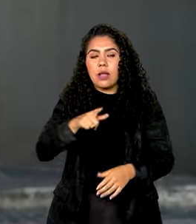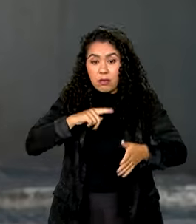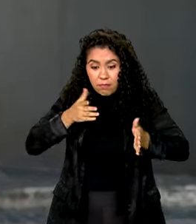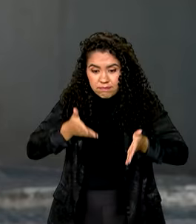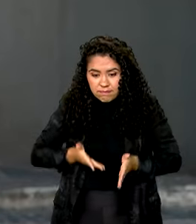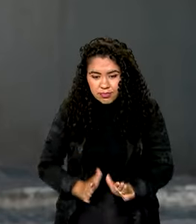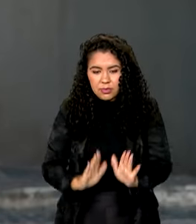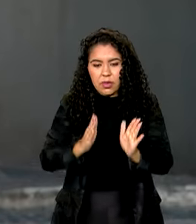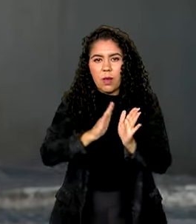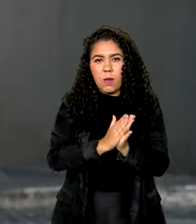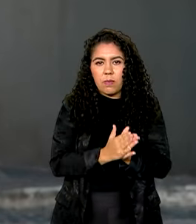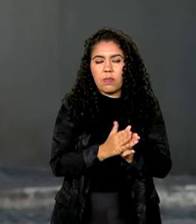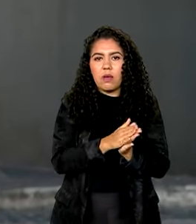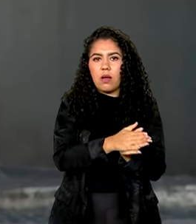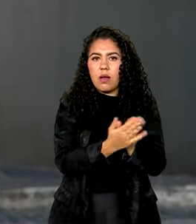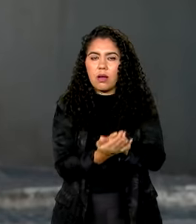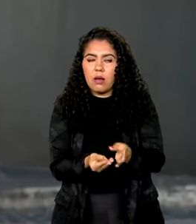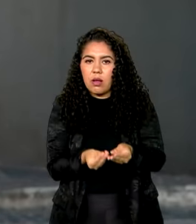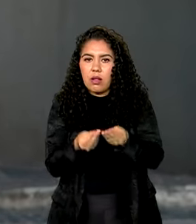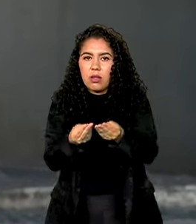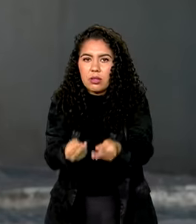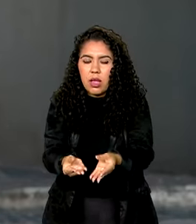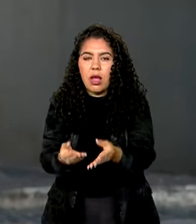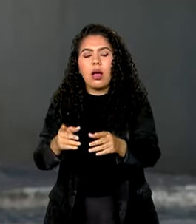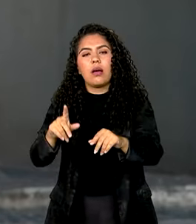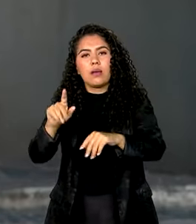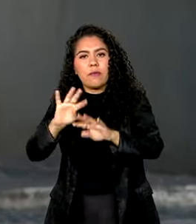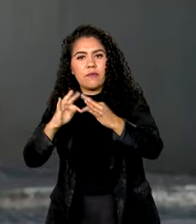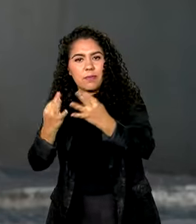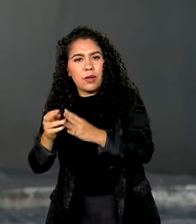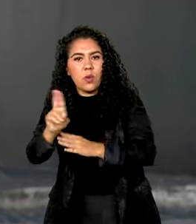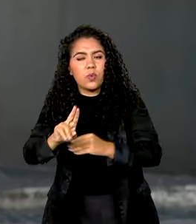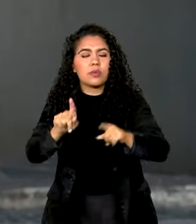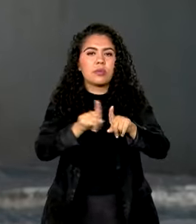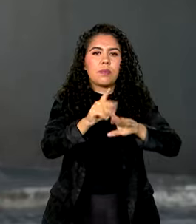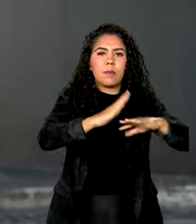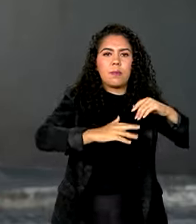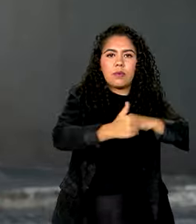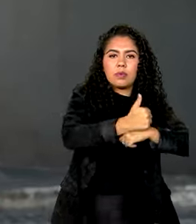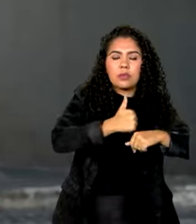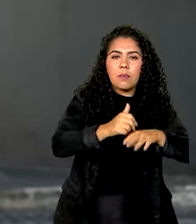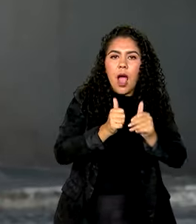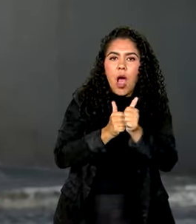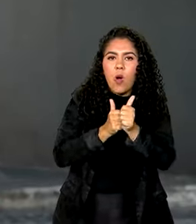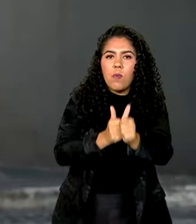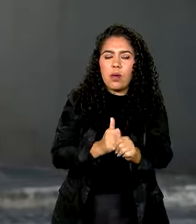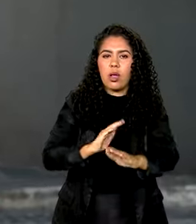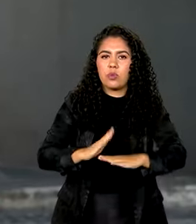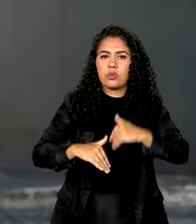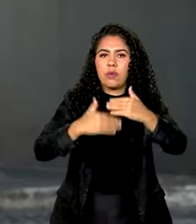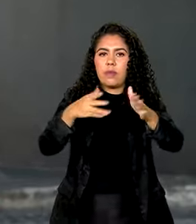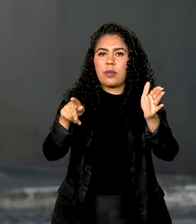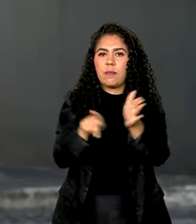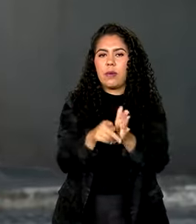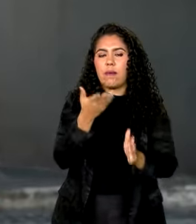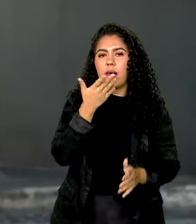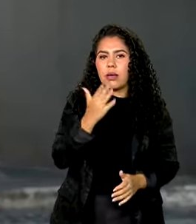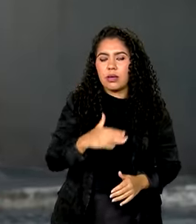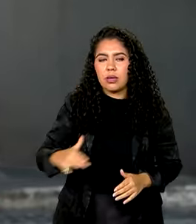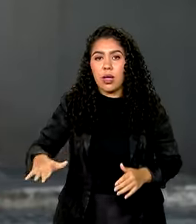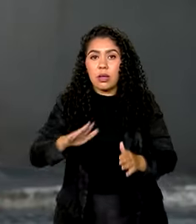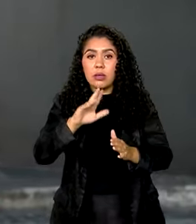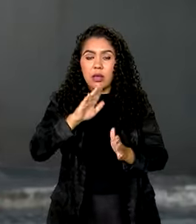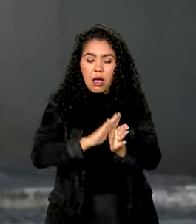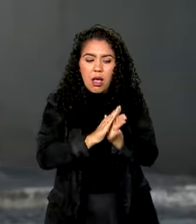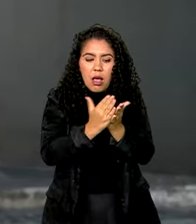nascimento e é utilizado pelas famílias e profissionais da saúde para acompanhar o desenvolvimento da criança. A caderneta traz